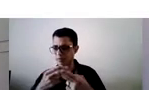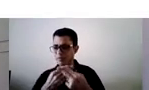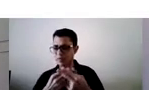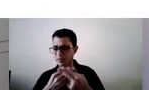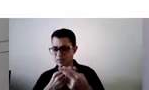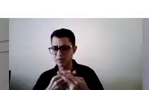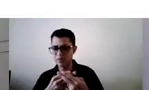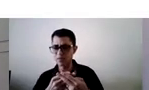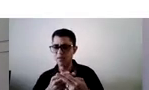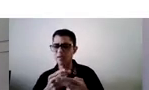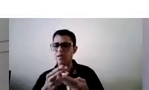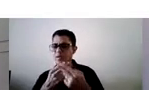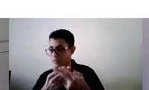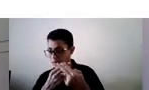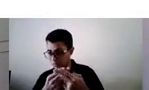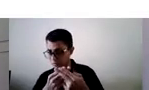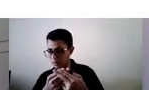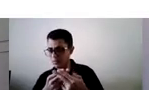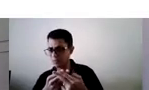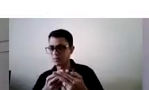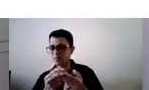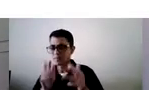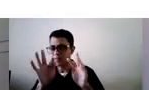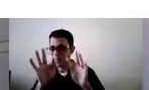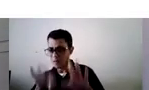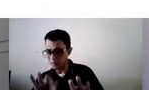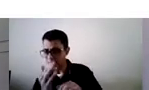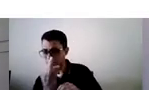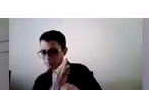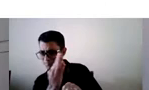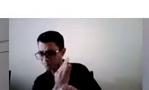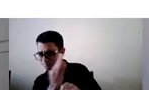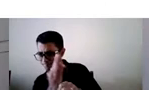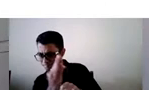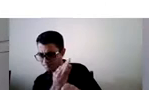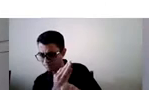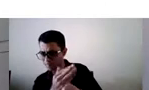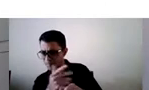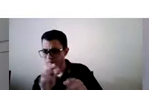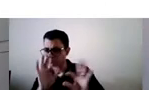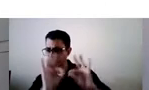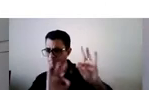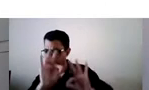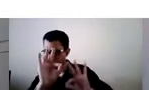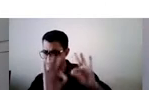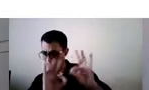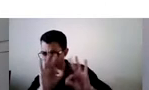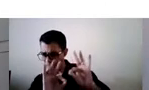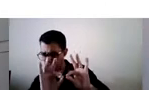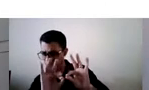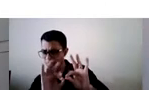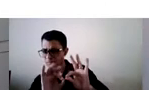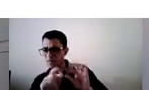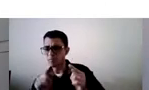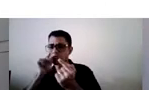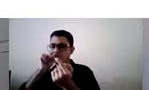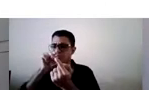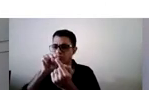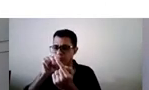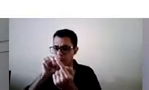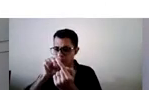saber. Afinal, os projetos e metas em qualquer organização são apenas um horizonte que